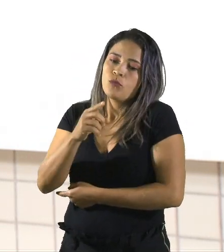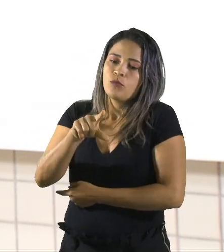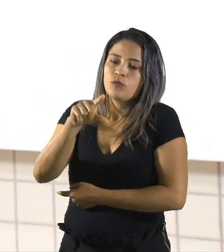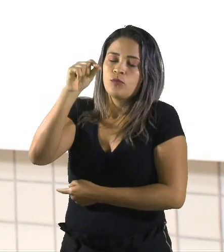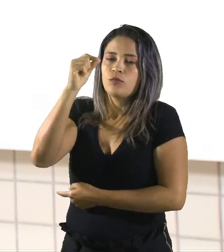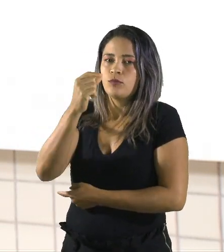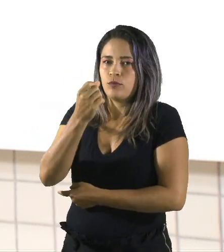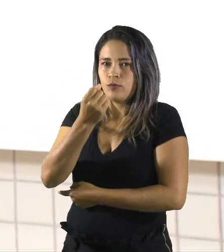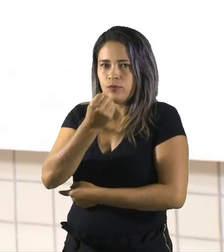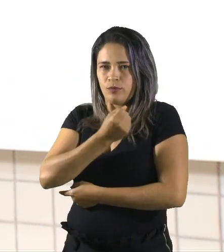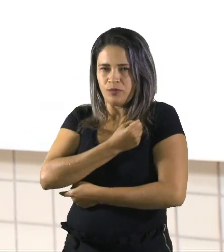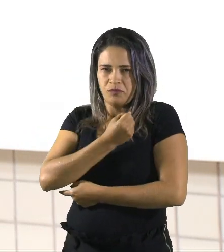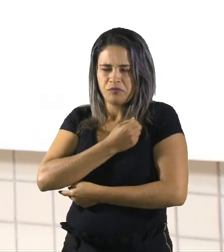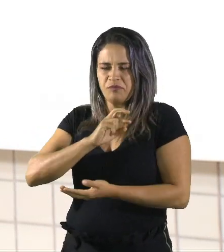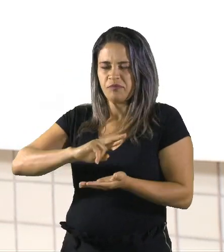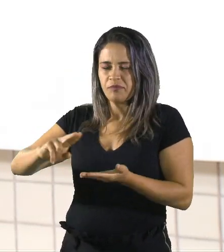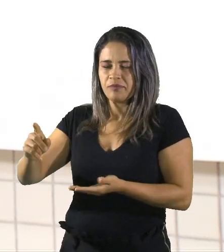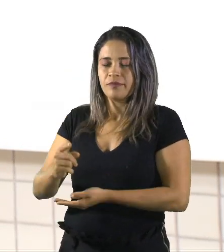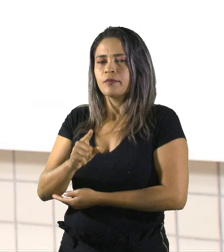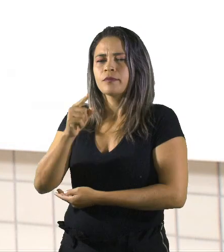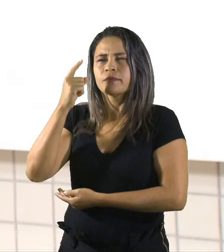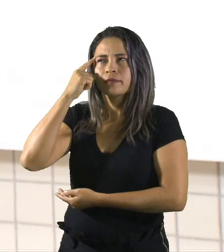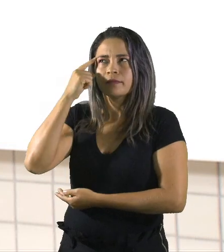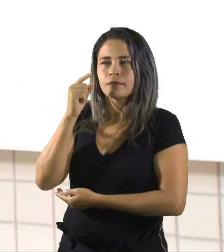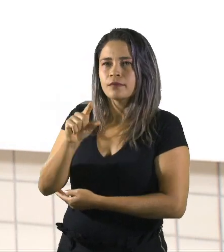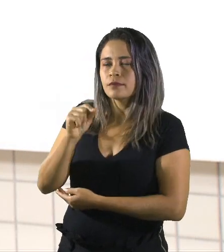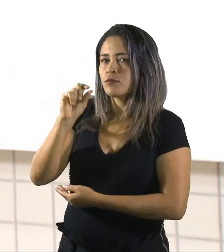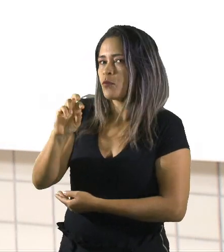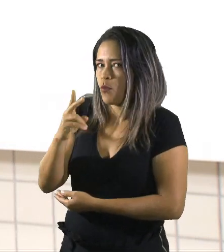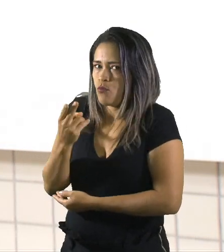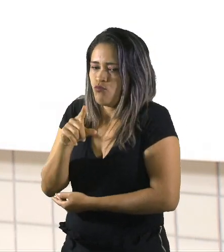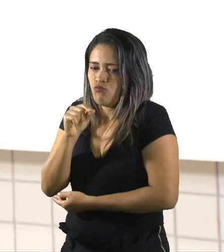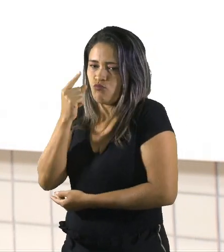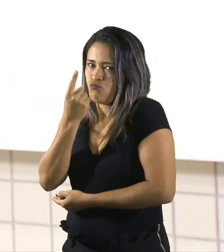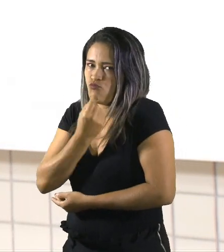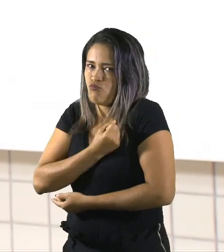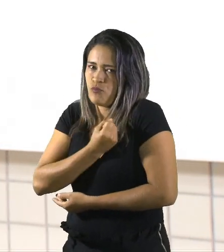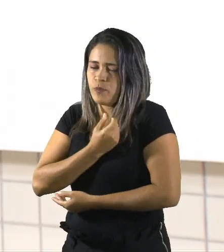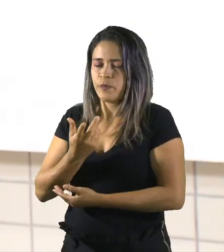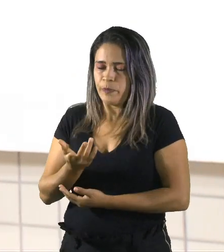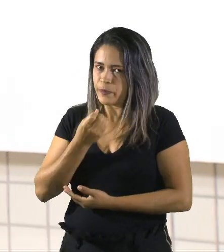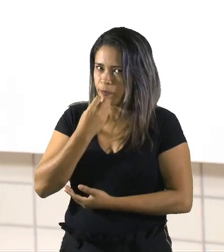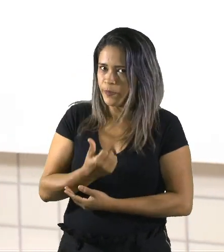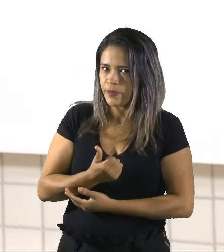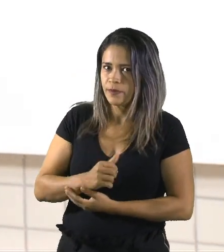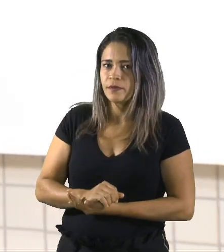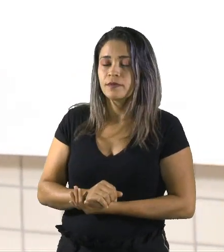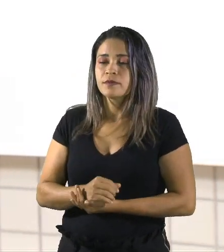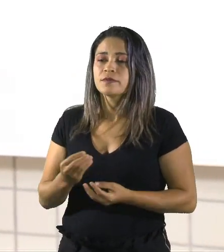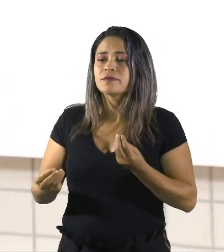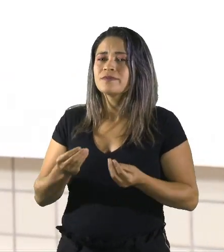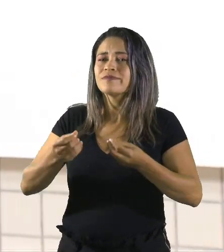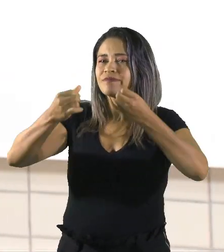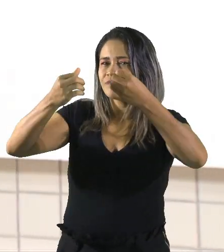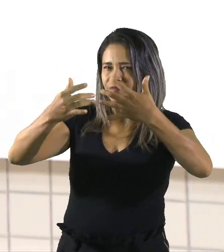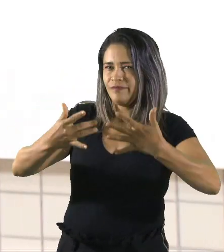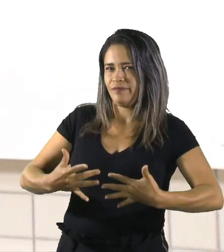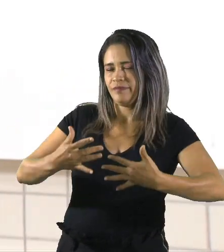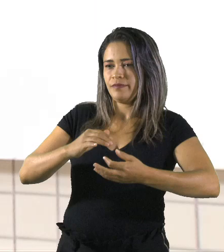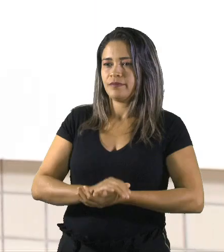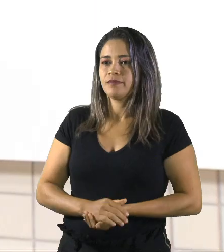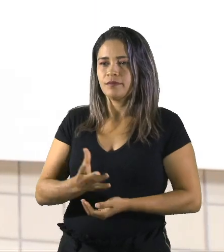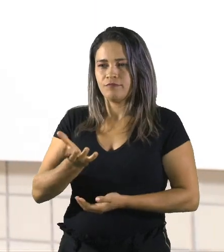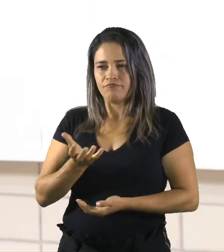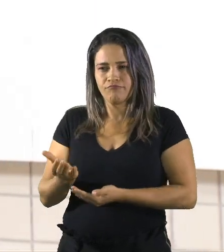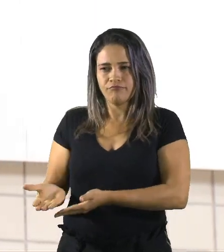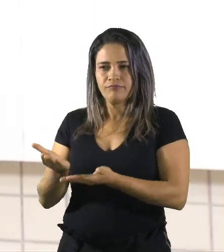várias versões para isso. Pense um número, então escolha um número. Tudo bem? E vai funcionar da seguinte maneira. Quero combinar